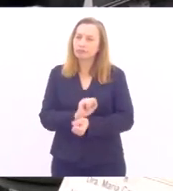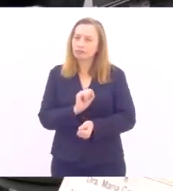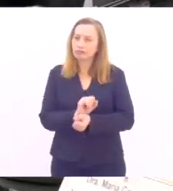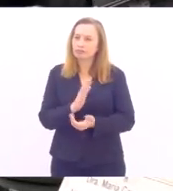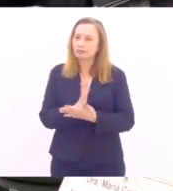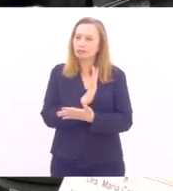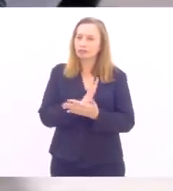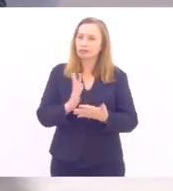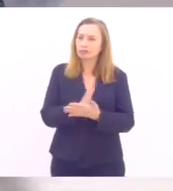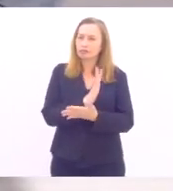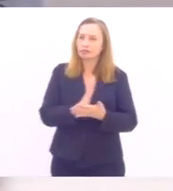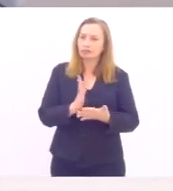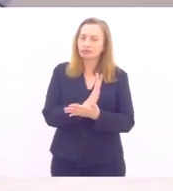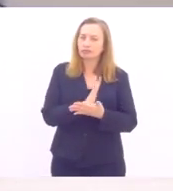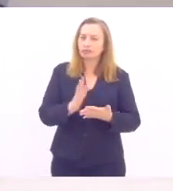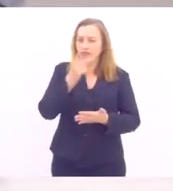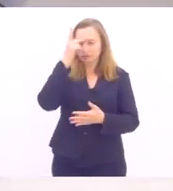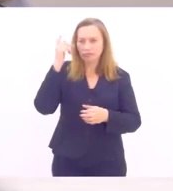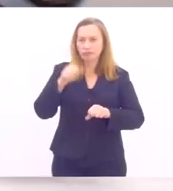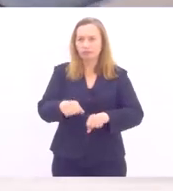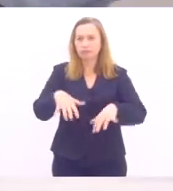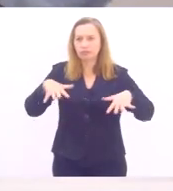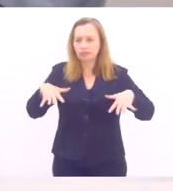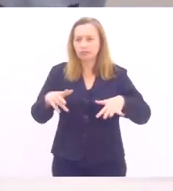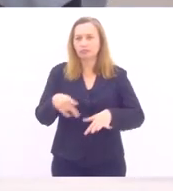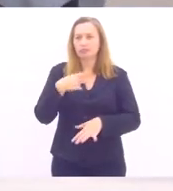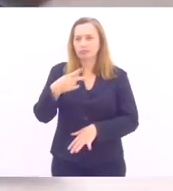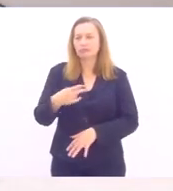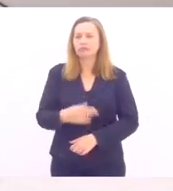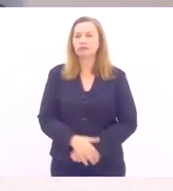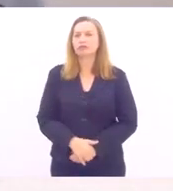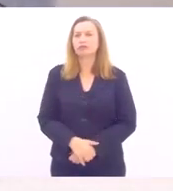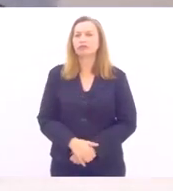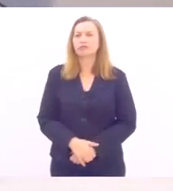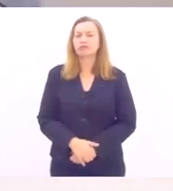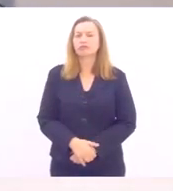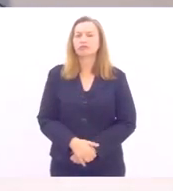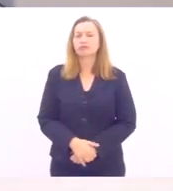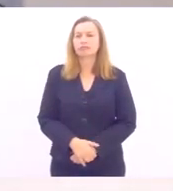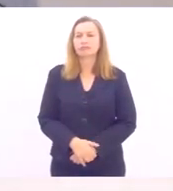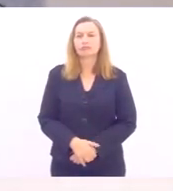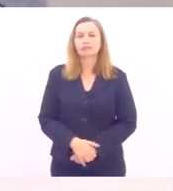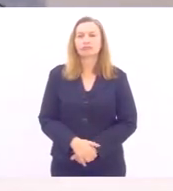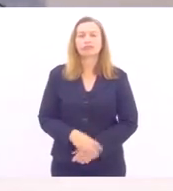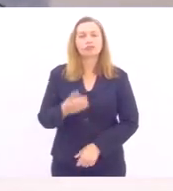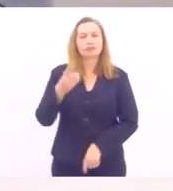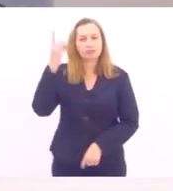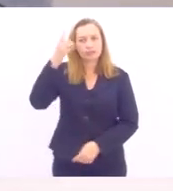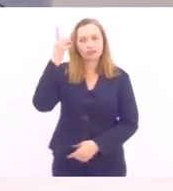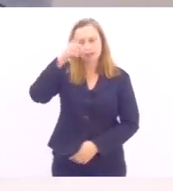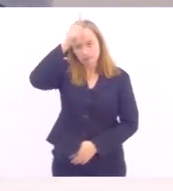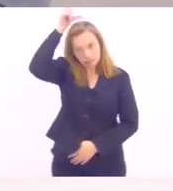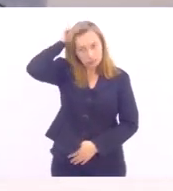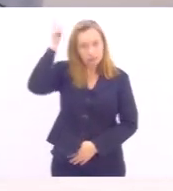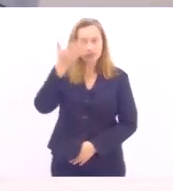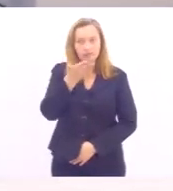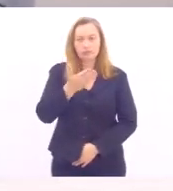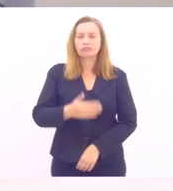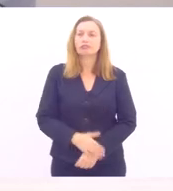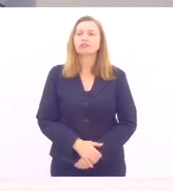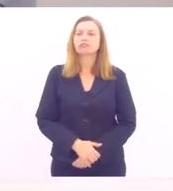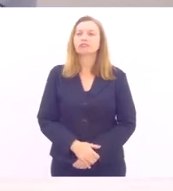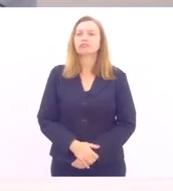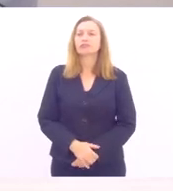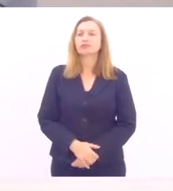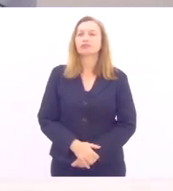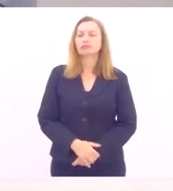algumas intervenções do plenário para já se posicionar. Peraí, deputado Luiz Paulo é coautor.